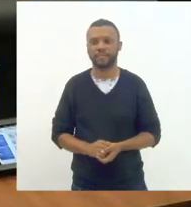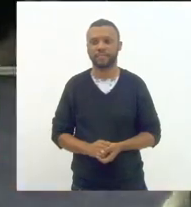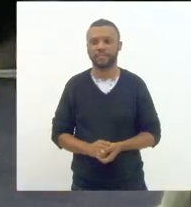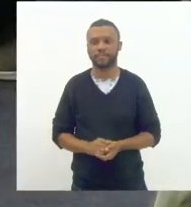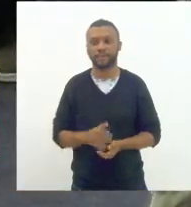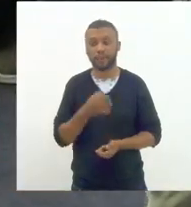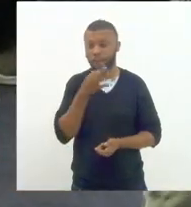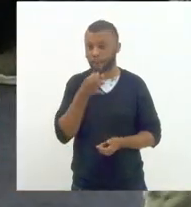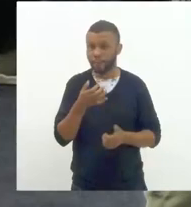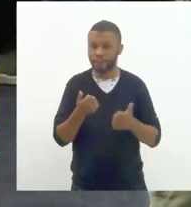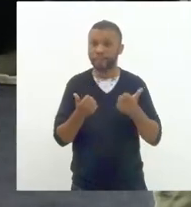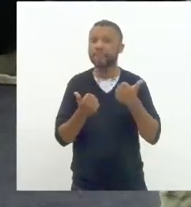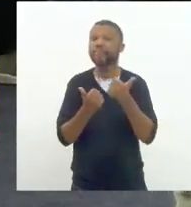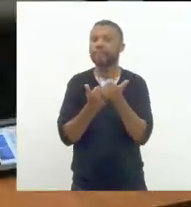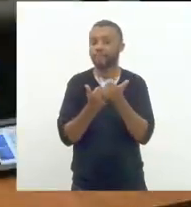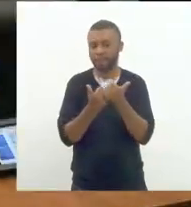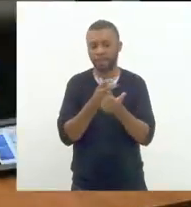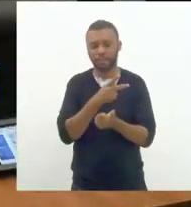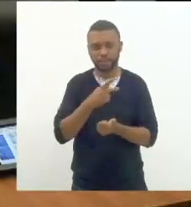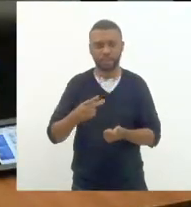Parecer favorável, presidente.